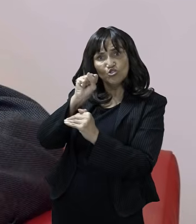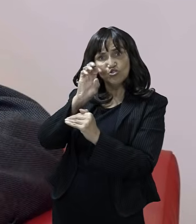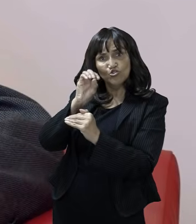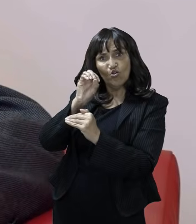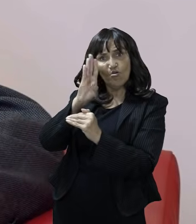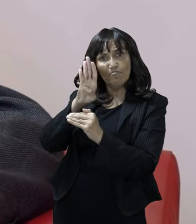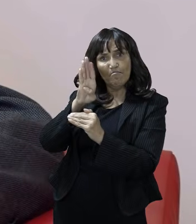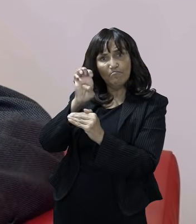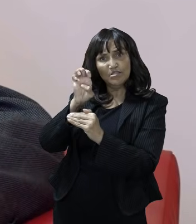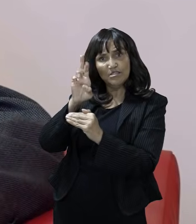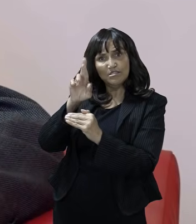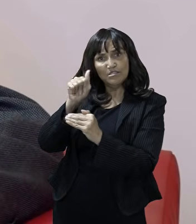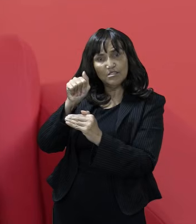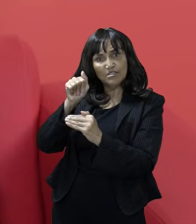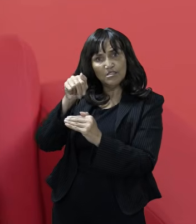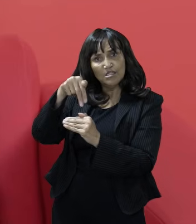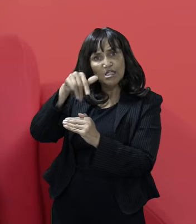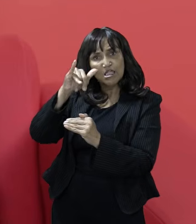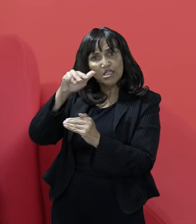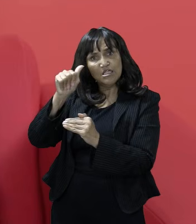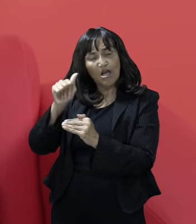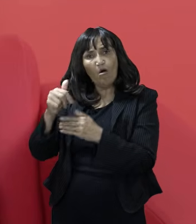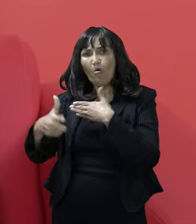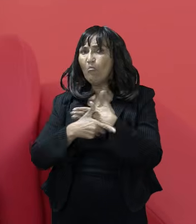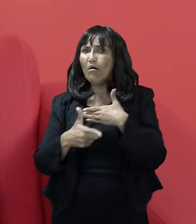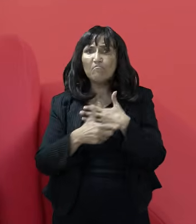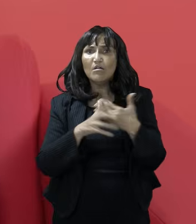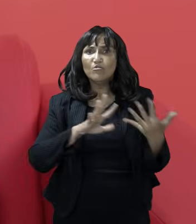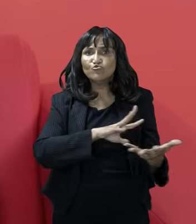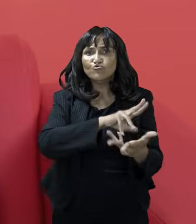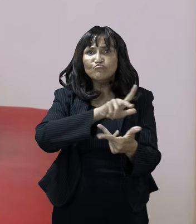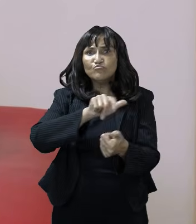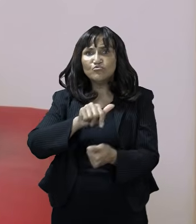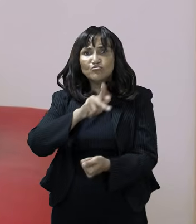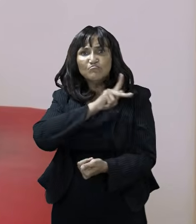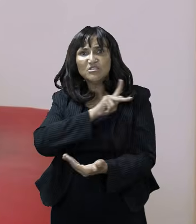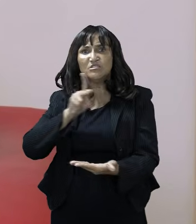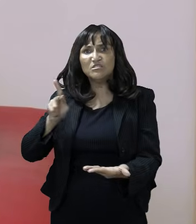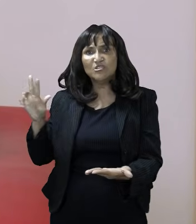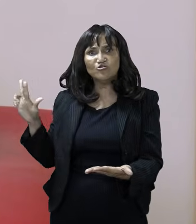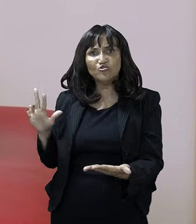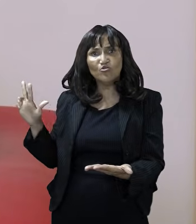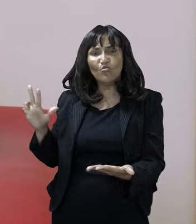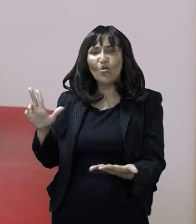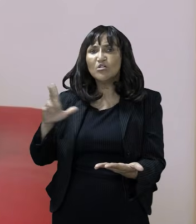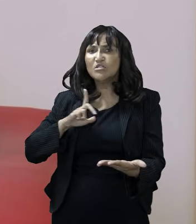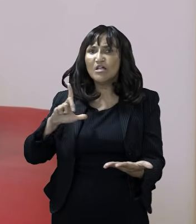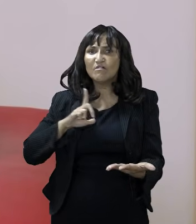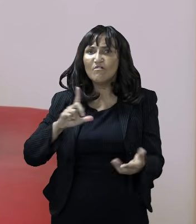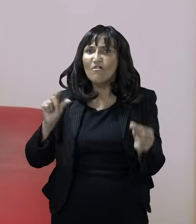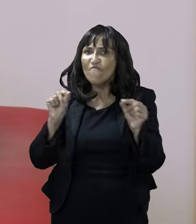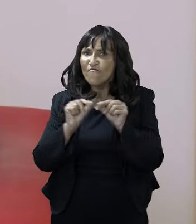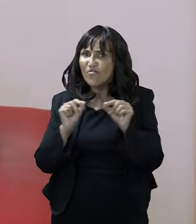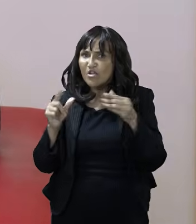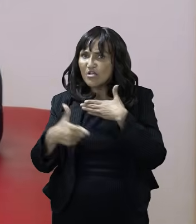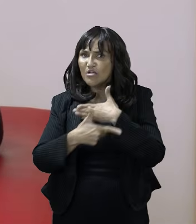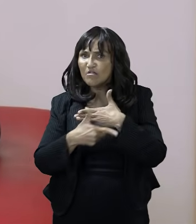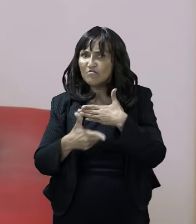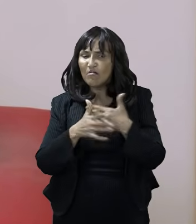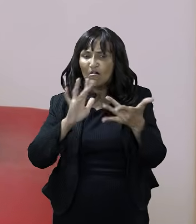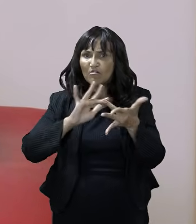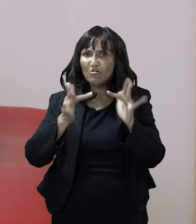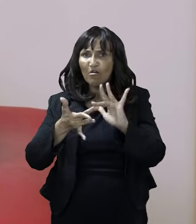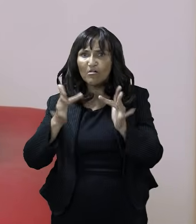país inserido no mundo, o papel que o presidente Lula tem desempenhado, a construção e articulação